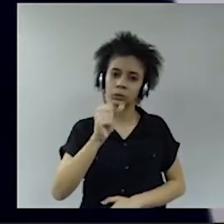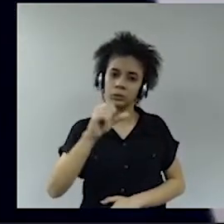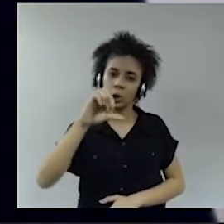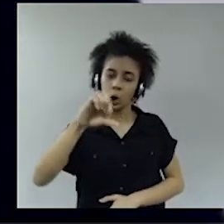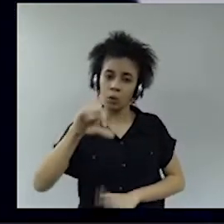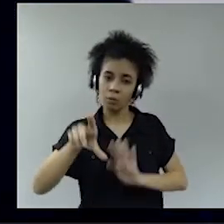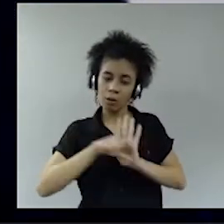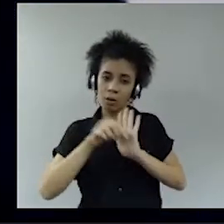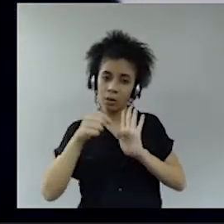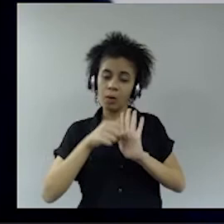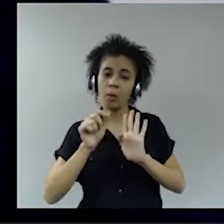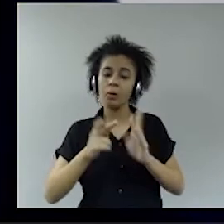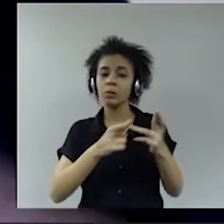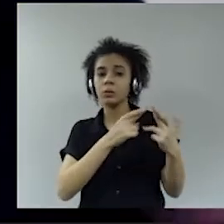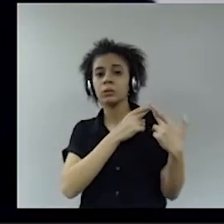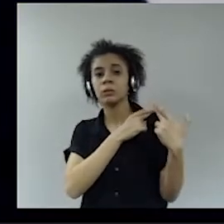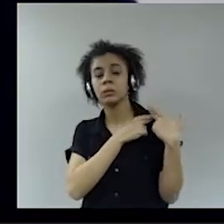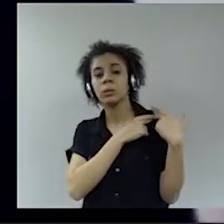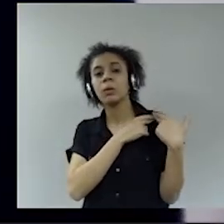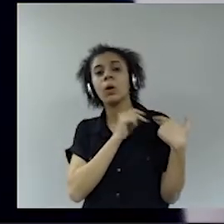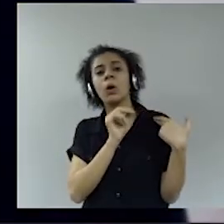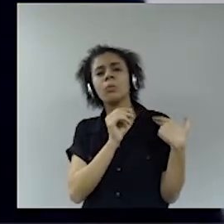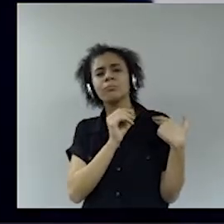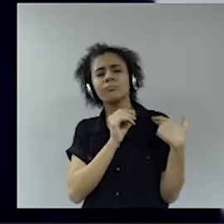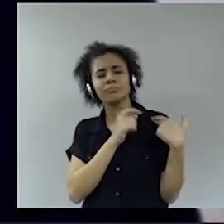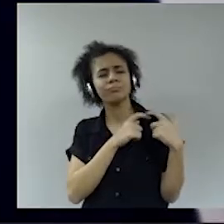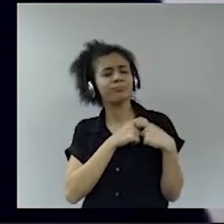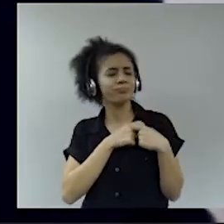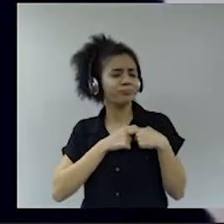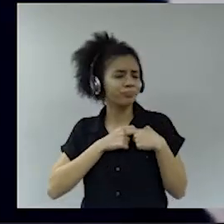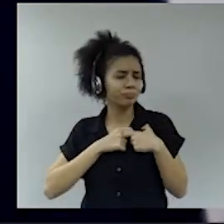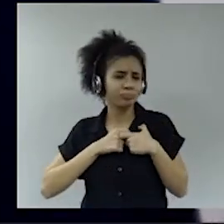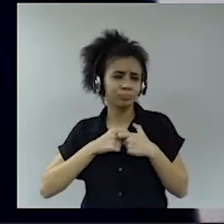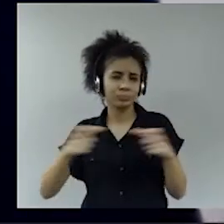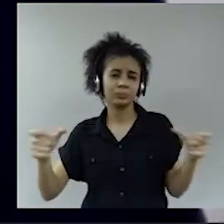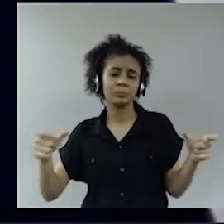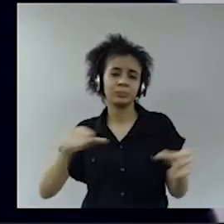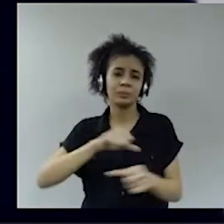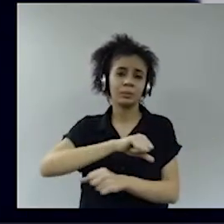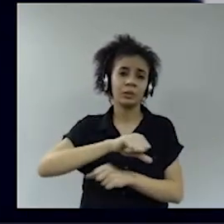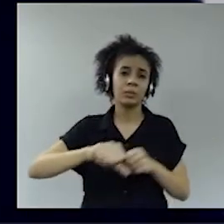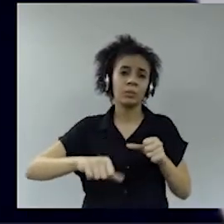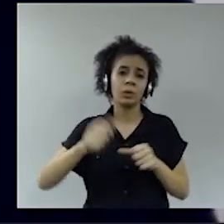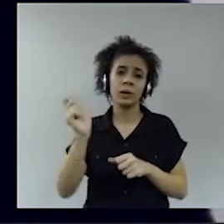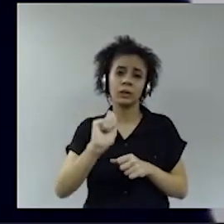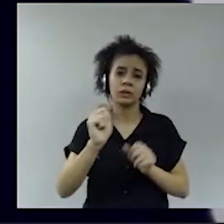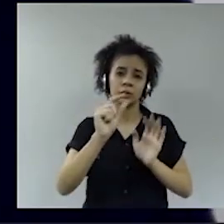11.689, responsável por uma completa alteração nos artigos referentes ao Tribunal do